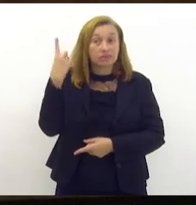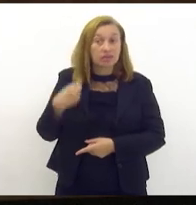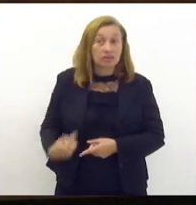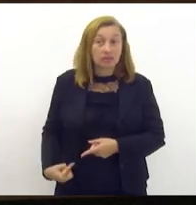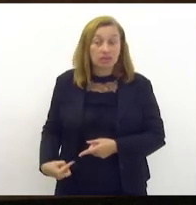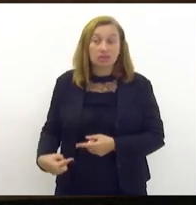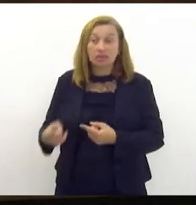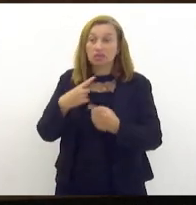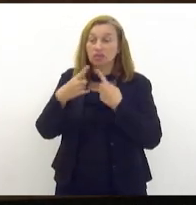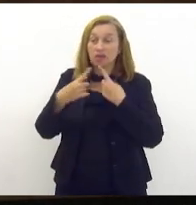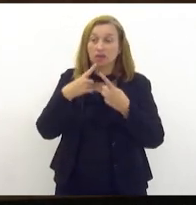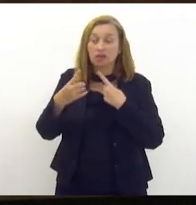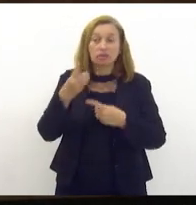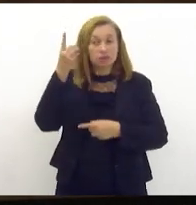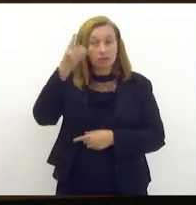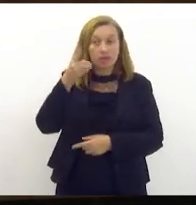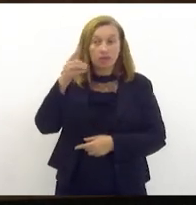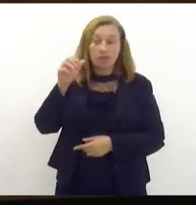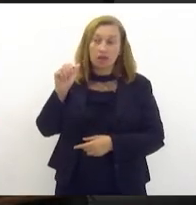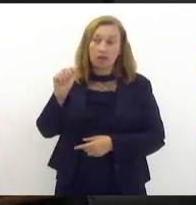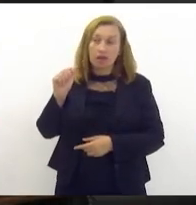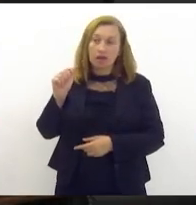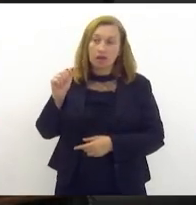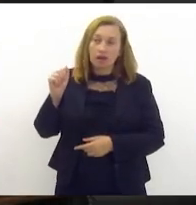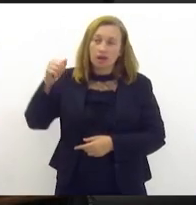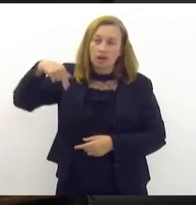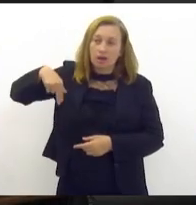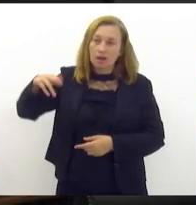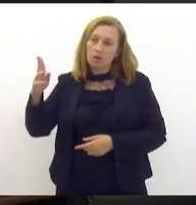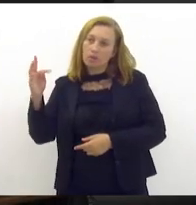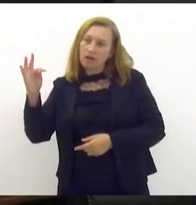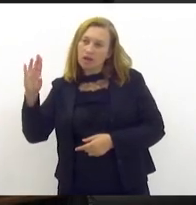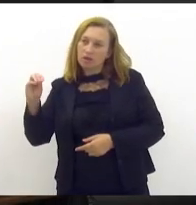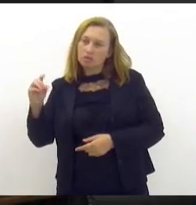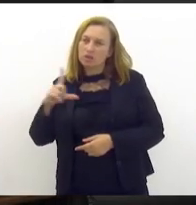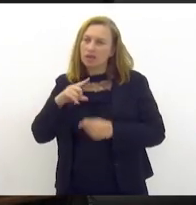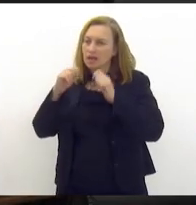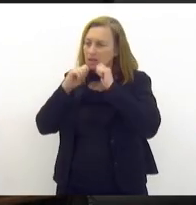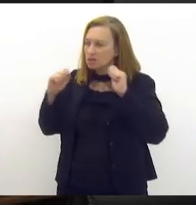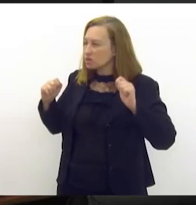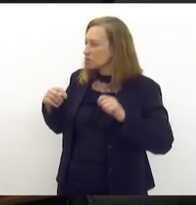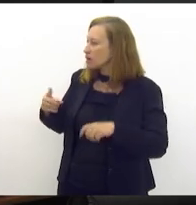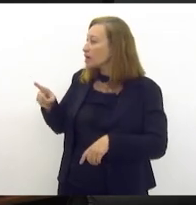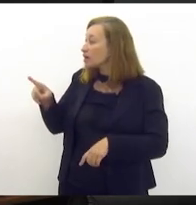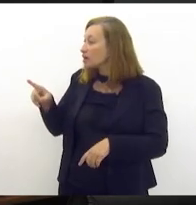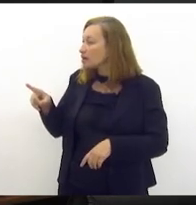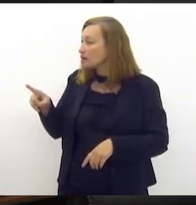em diálogo com o deputado Gualberto, está um assessor da deputada Dani. Chegou a consenso? Não,